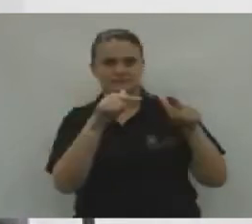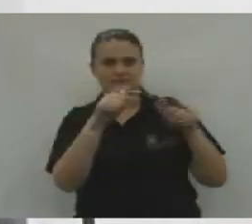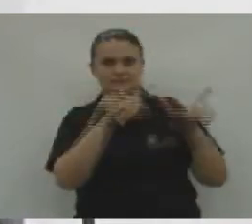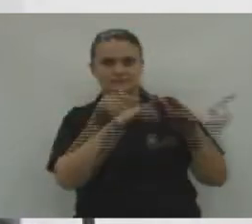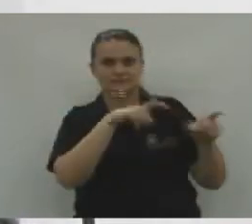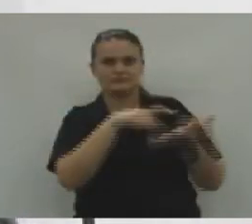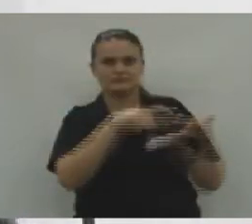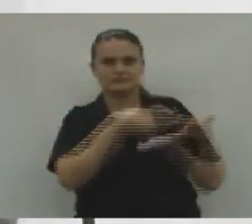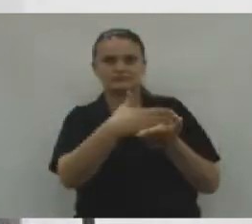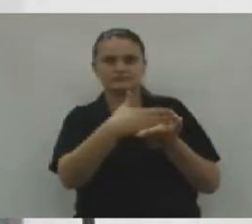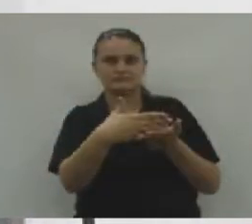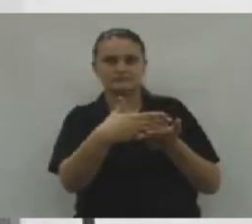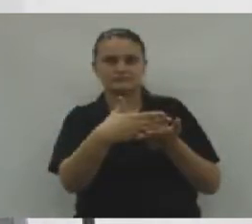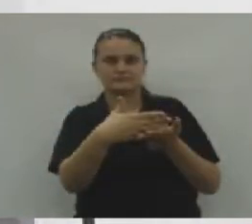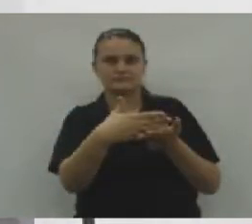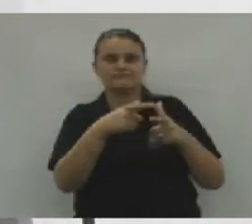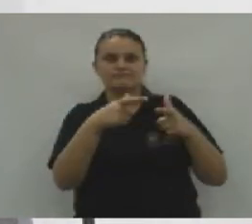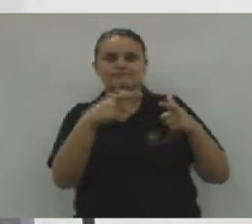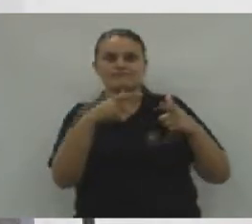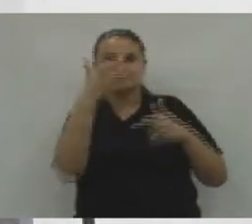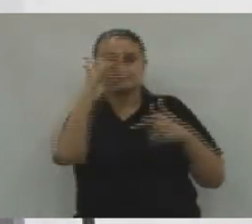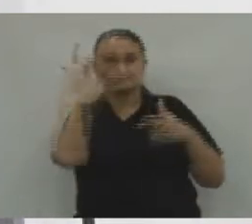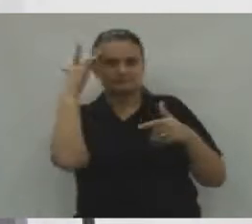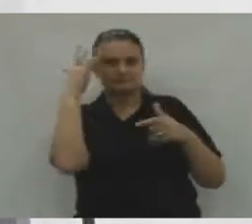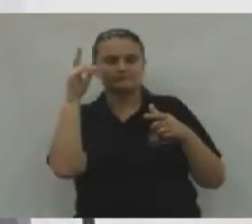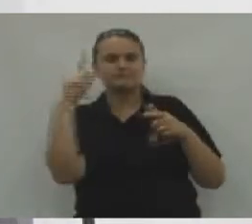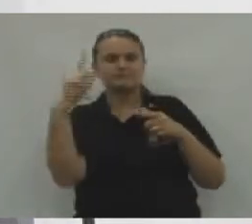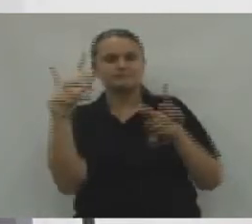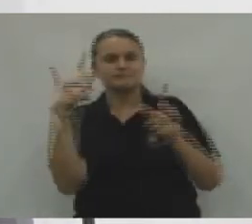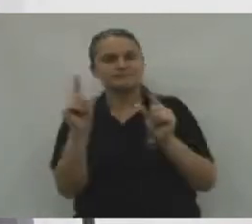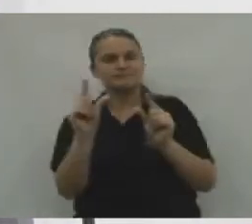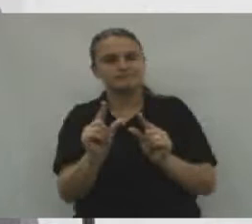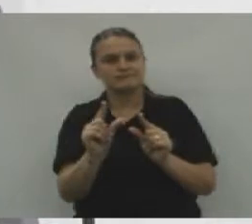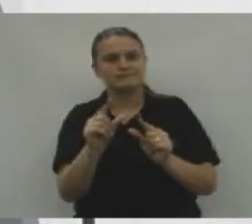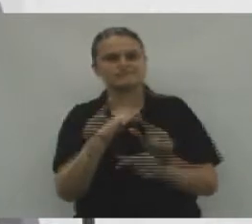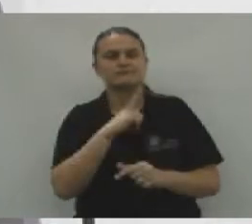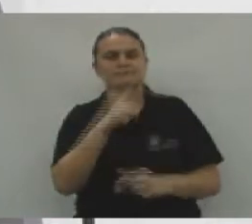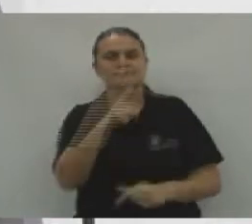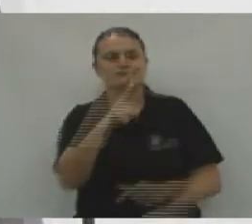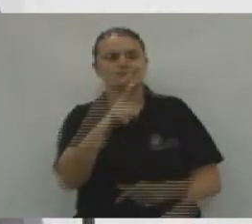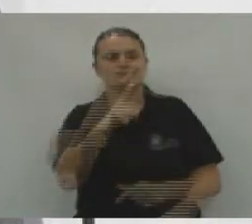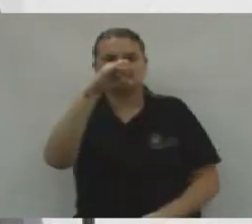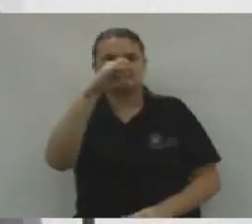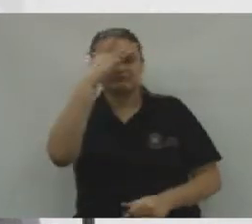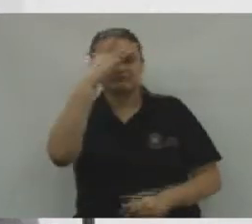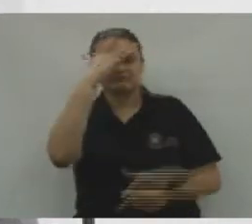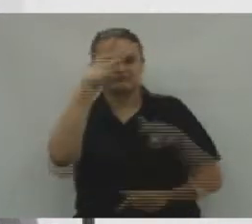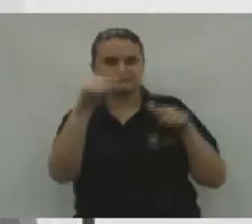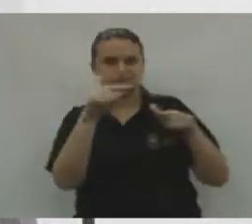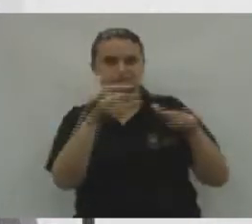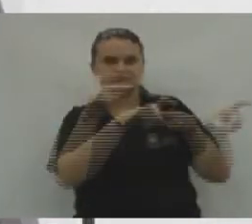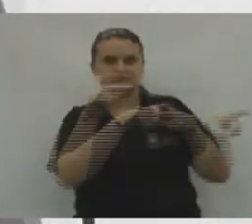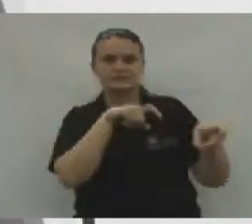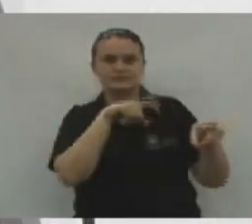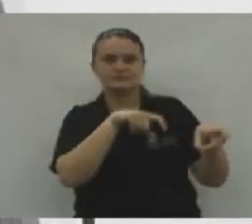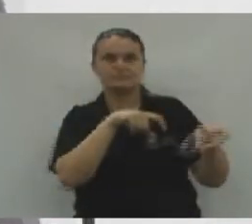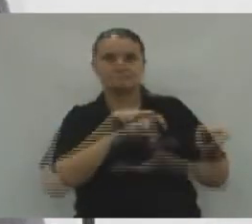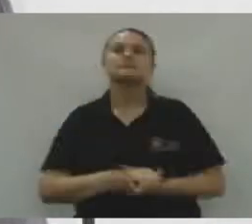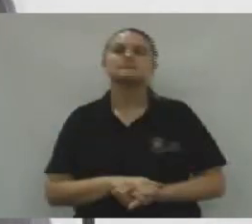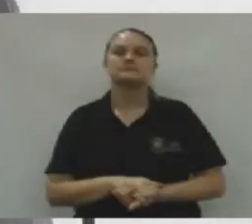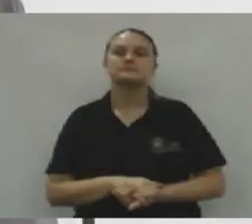número muito maior, né, e estamos com esses 49. Então,